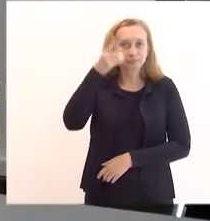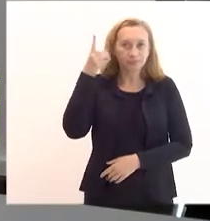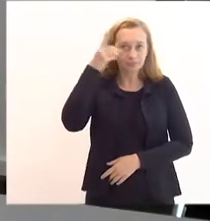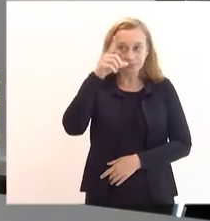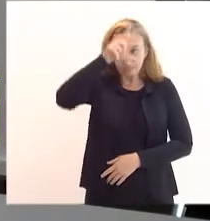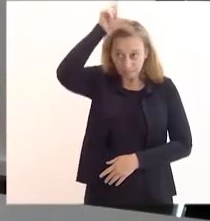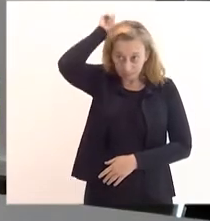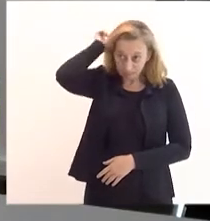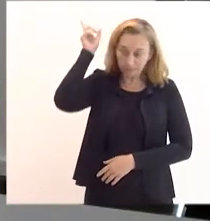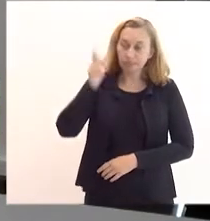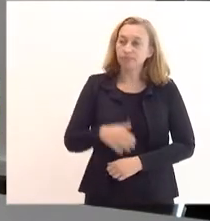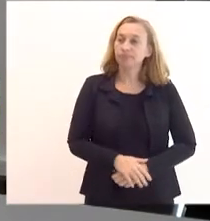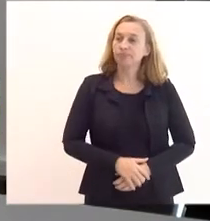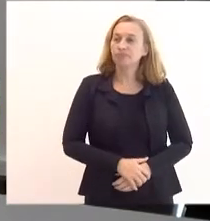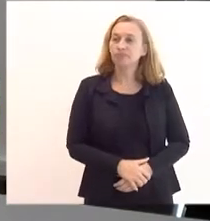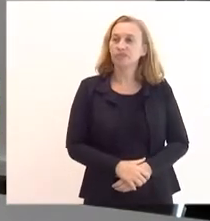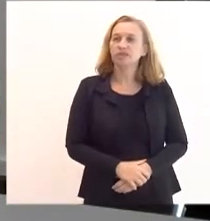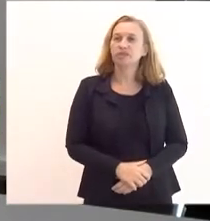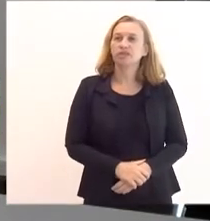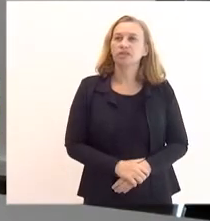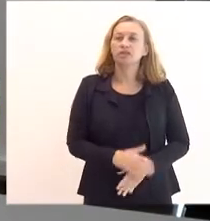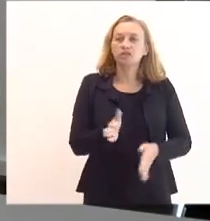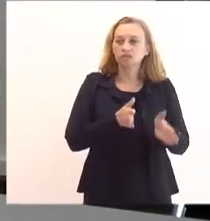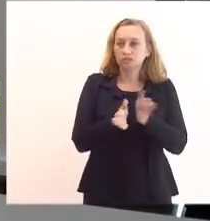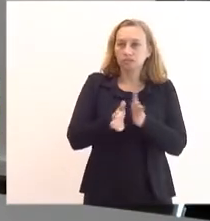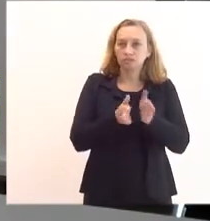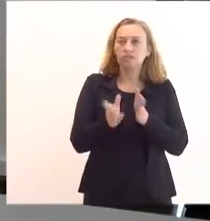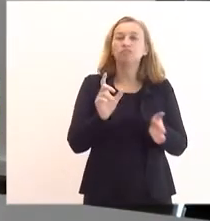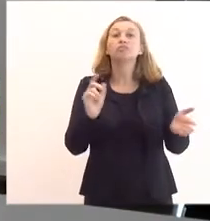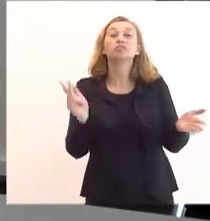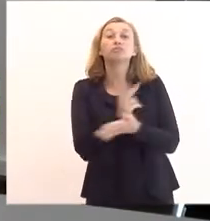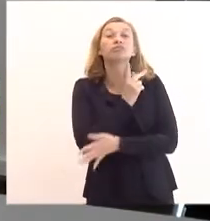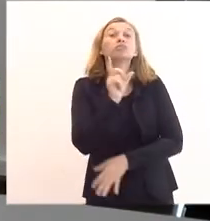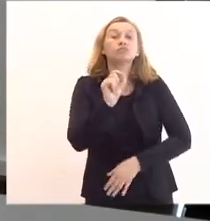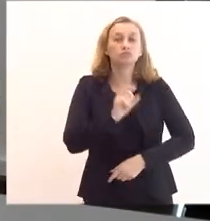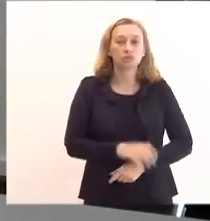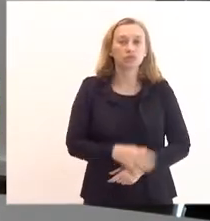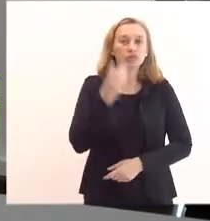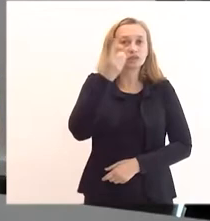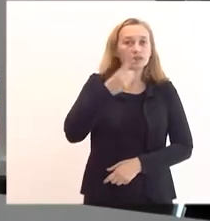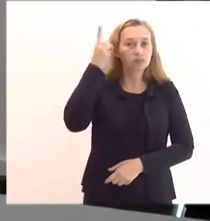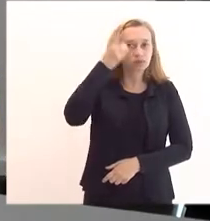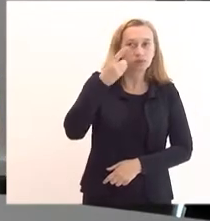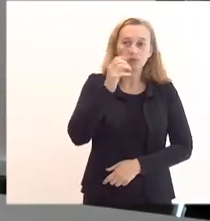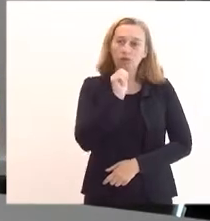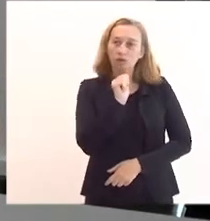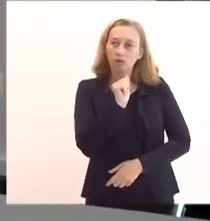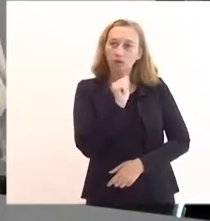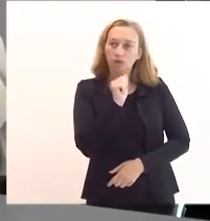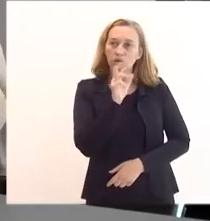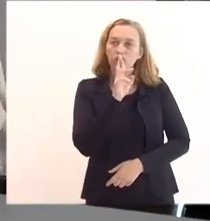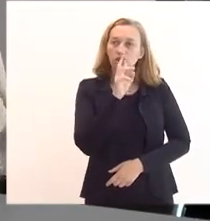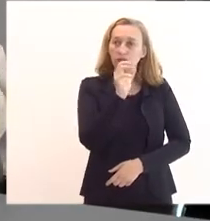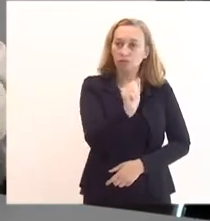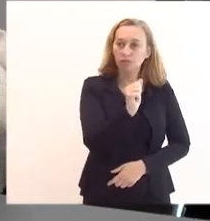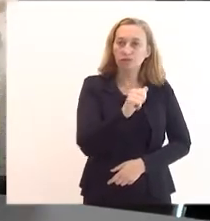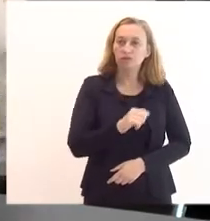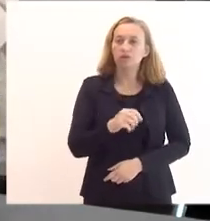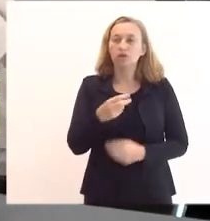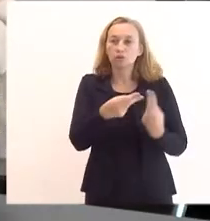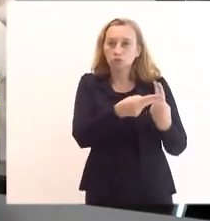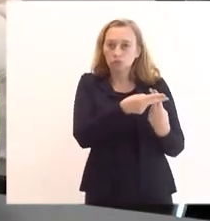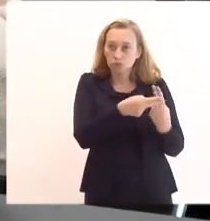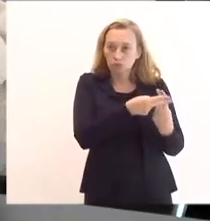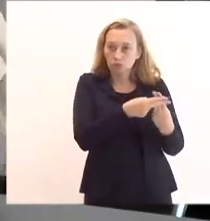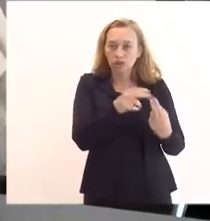excelente, ao acesso. O que acontece, deputada Amorim? O SUS,